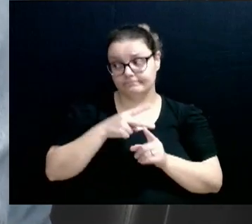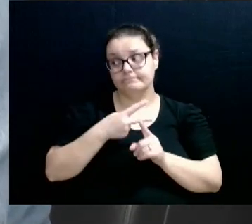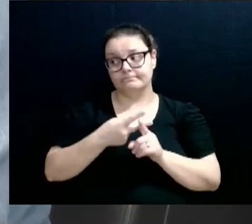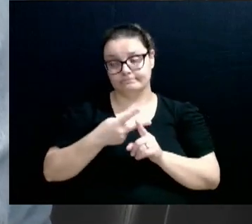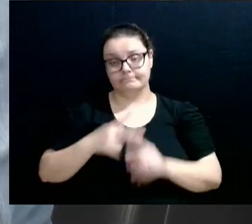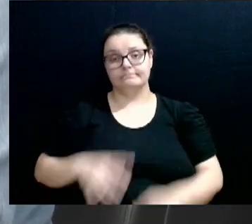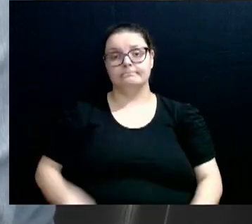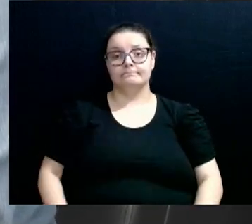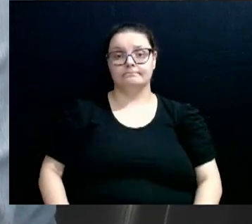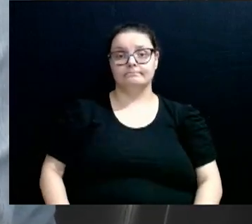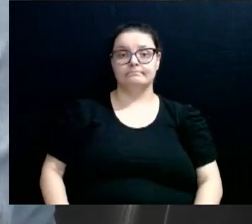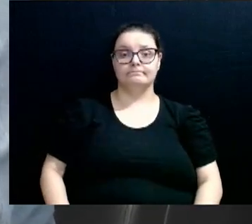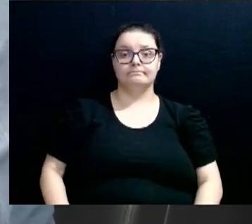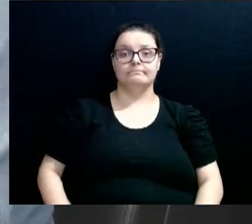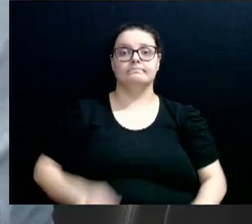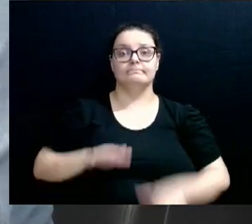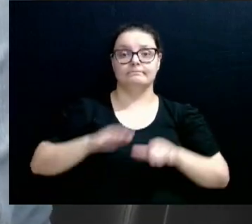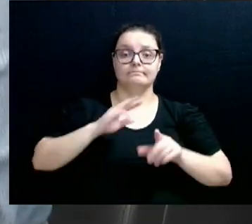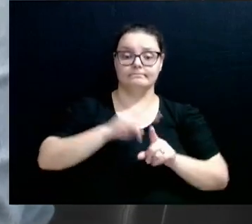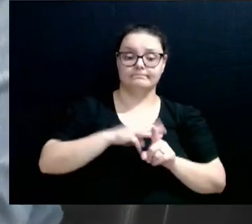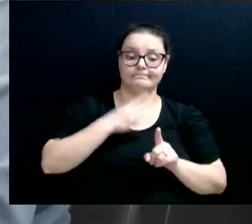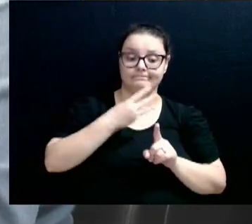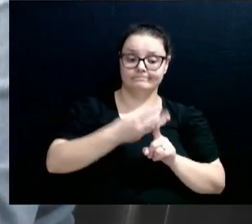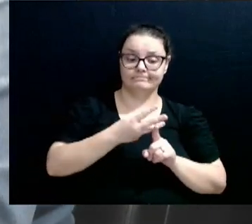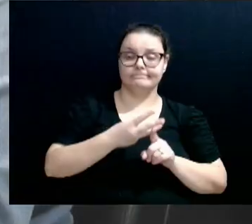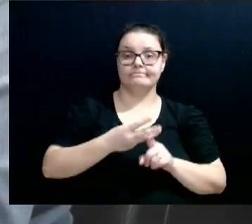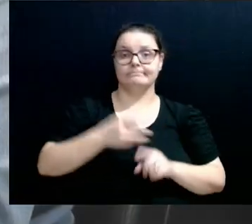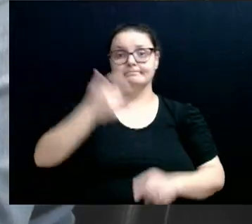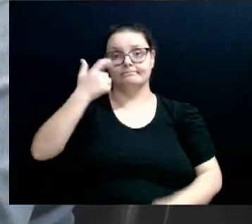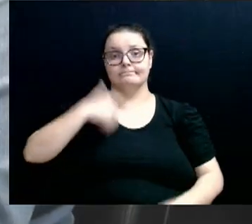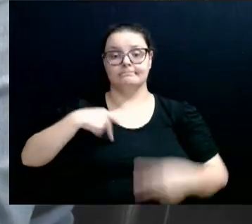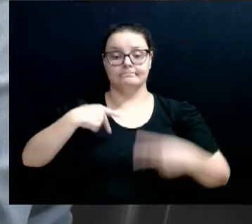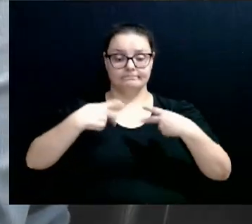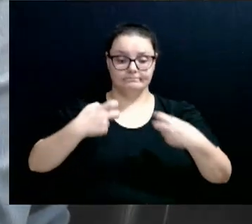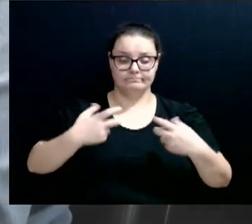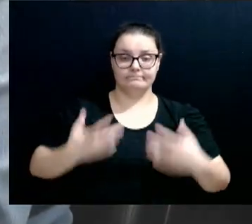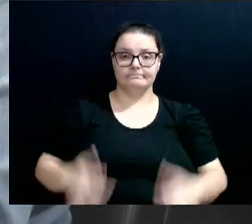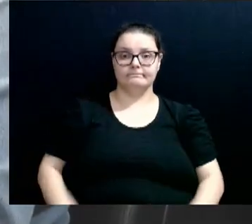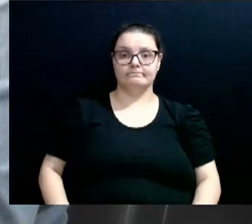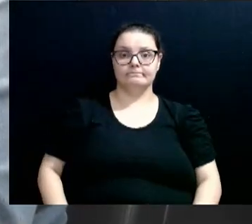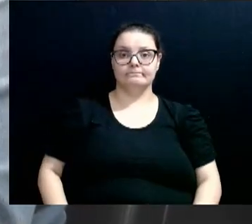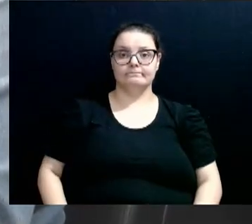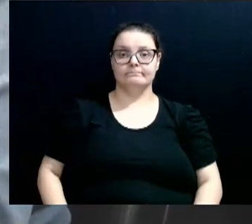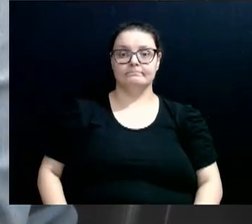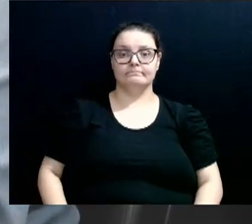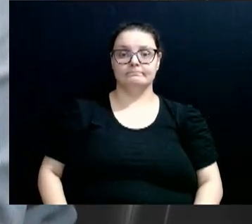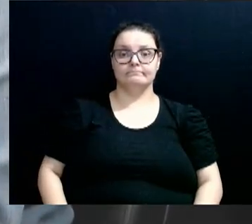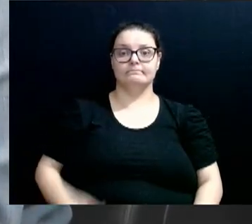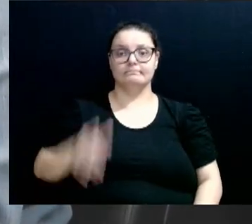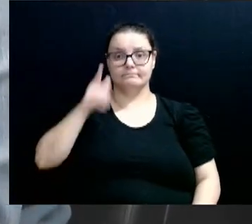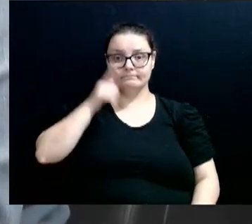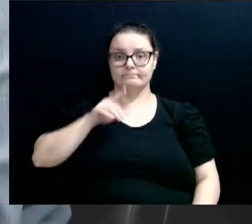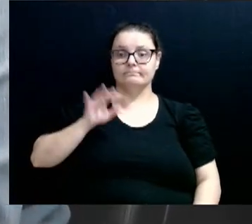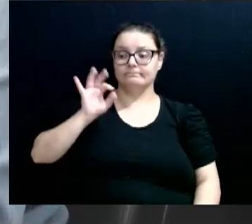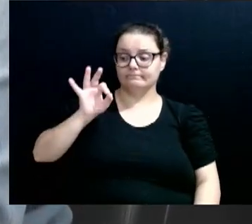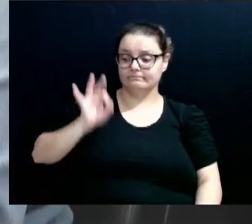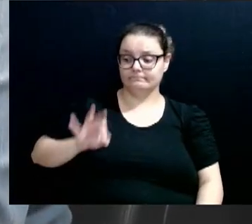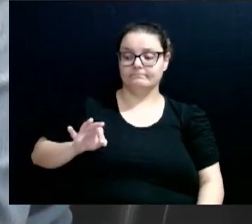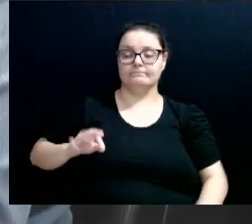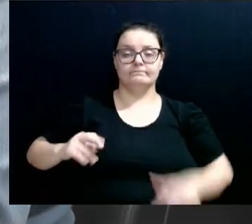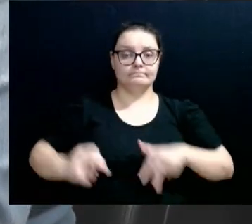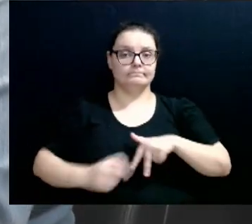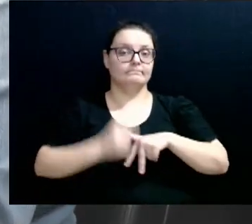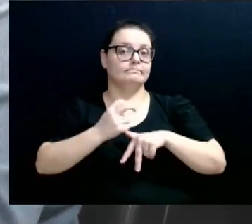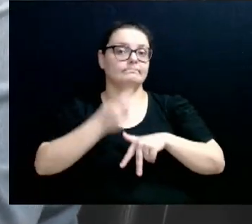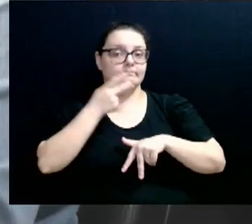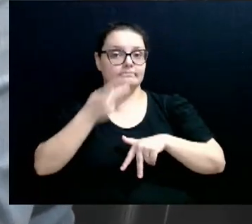às vezes triplicado, para que você seja notado, para que você consiga ter a chance de poder falar, para que você consiga ter a chance